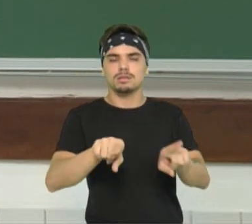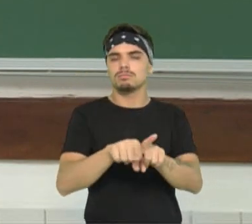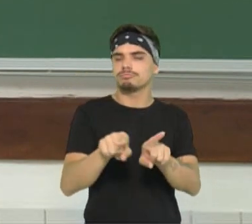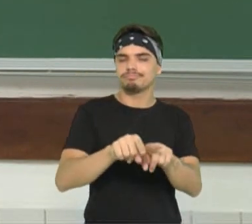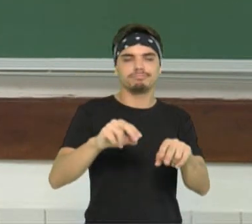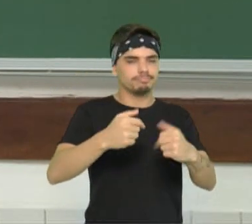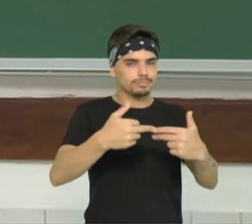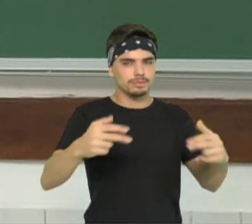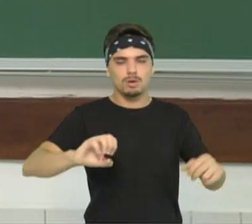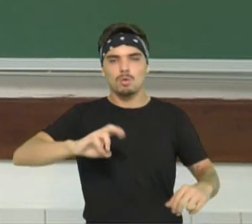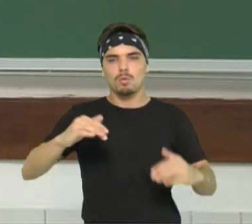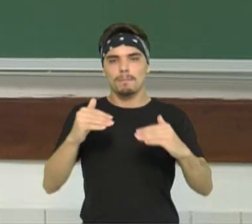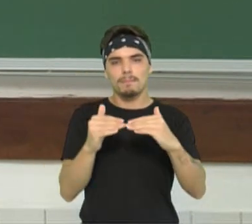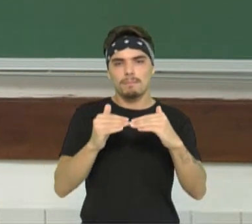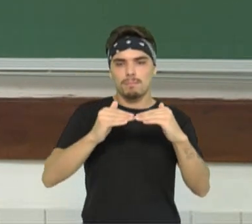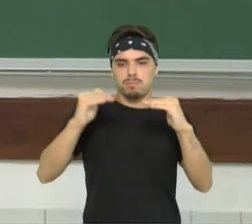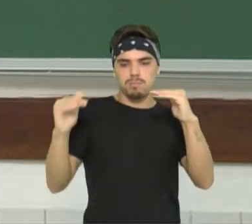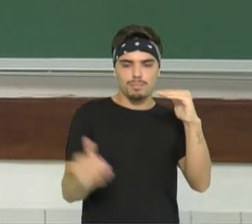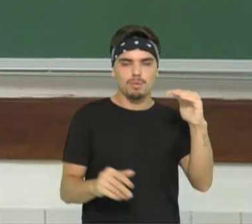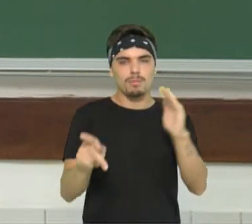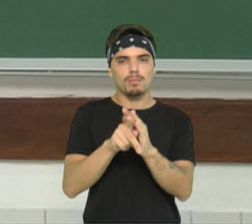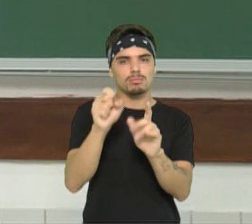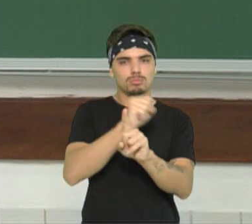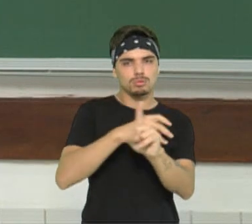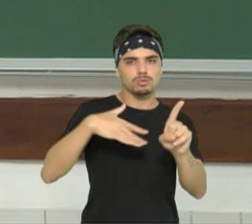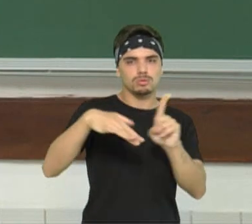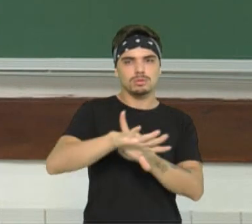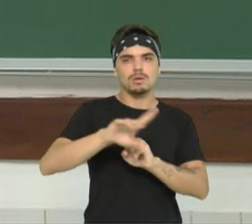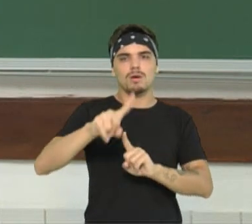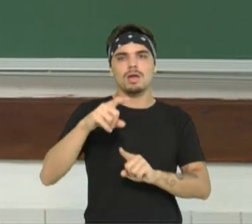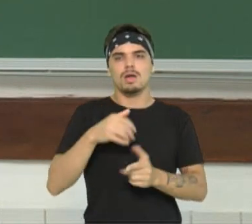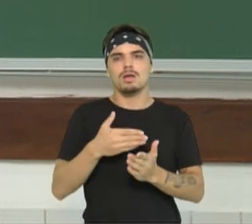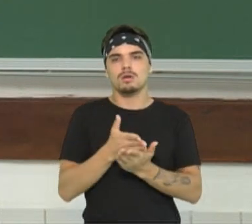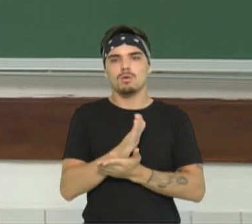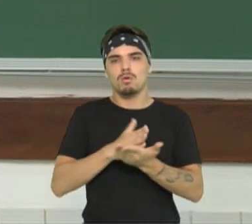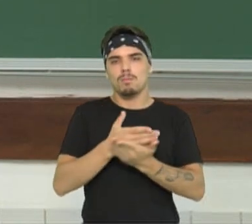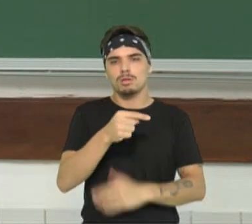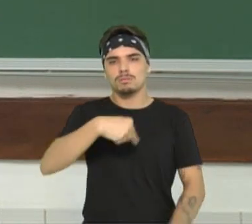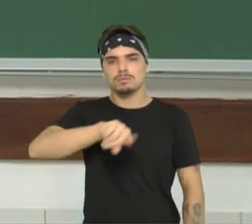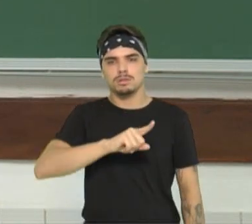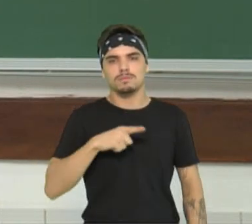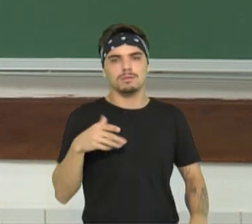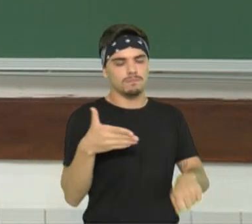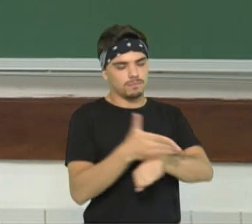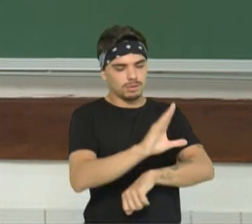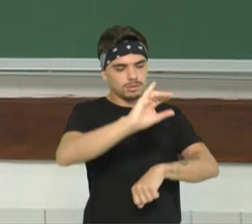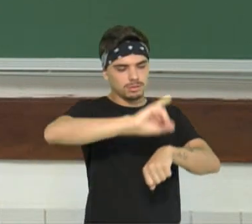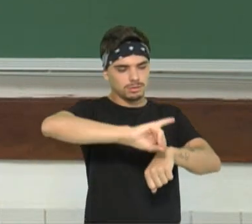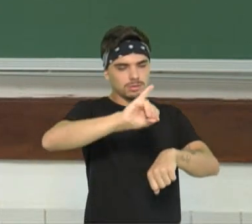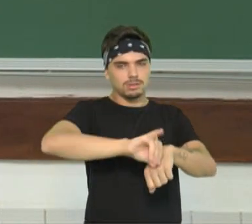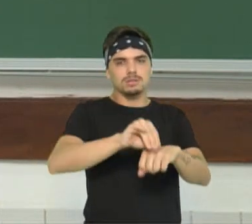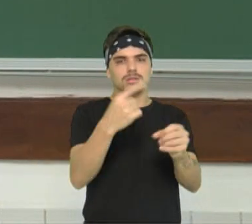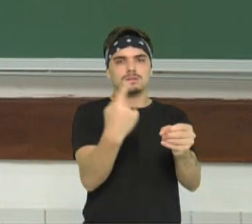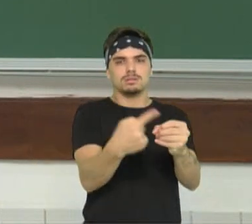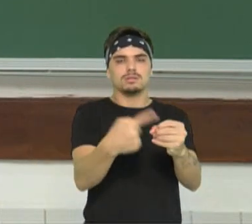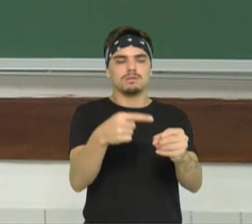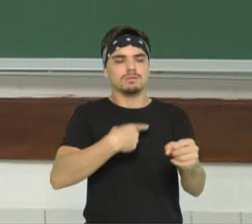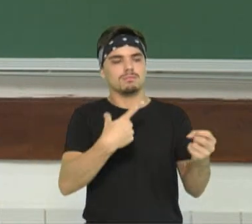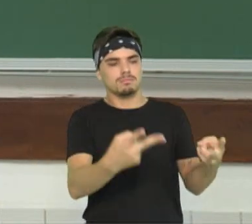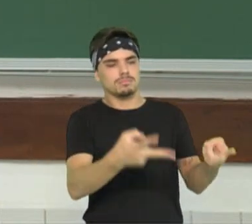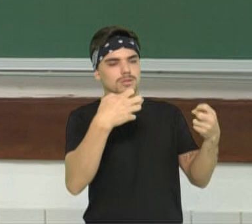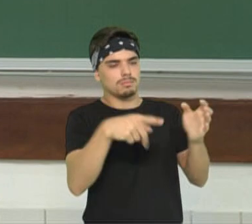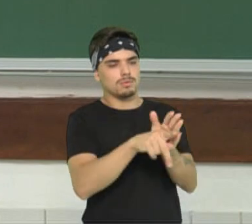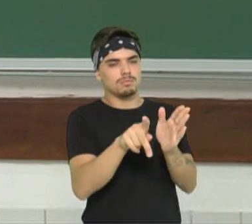é a desigualdade social, algo que te incomoda? Você visita lá o centro de uma grande cidade e você percebe